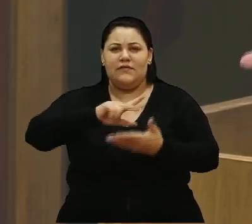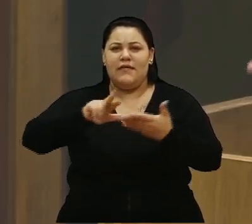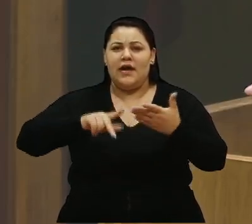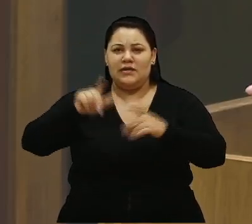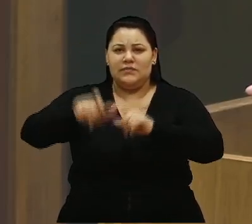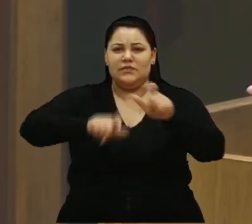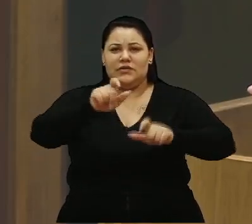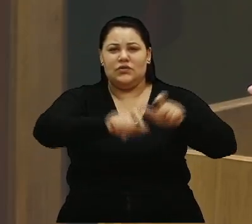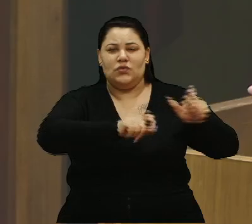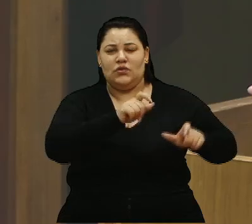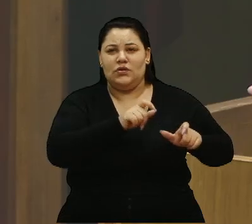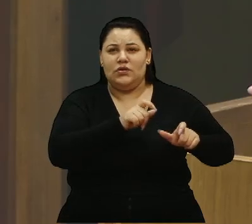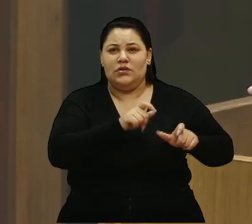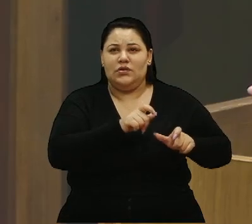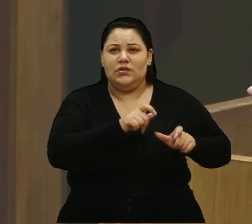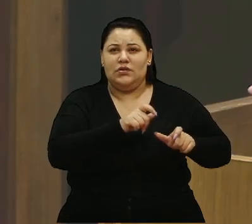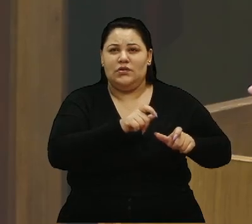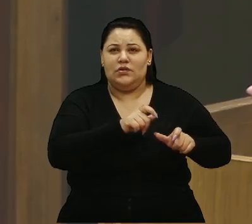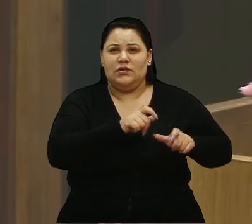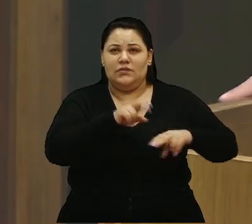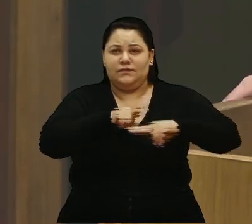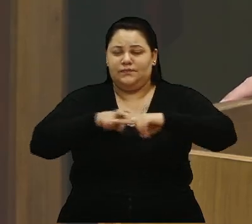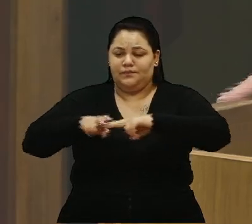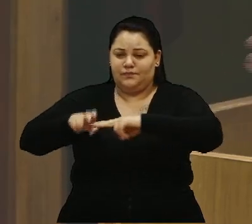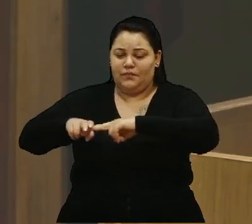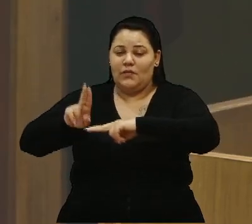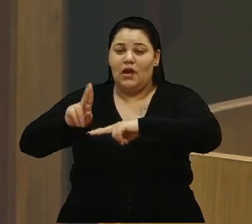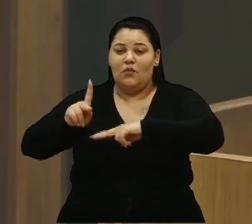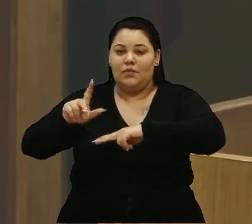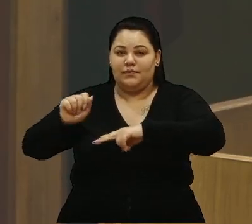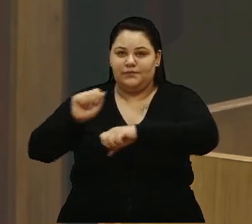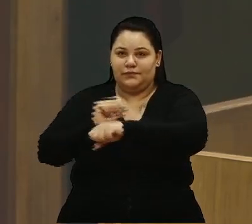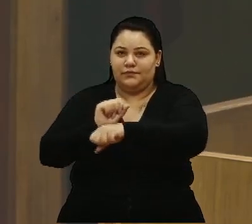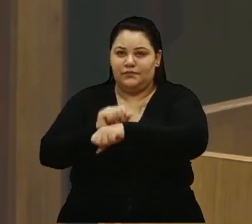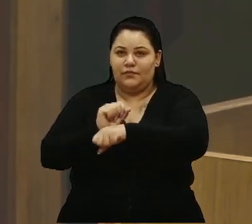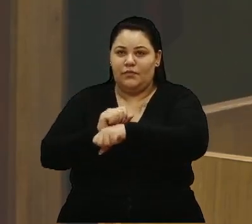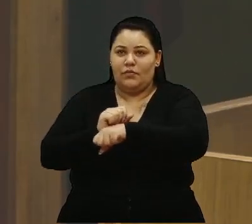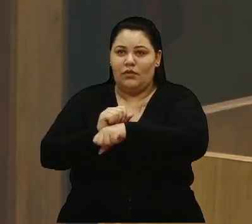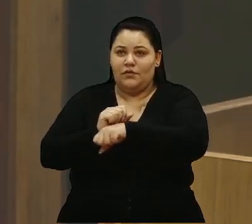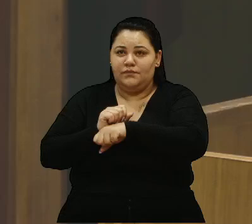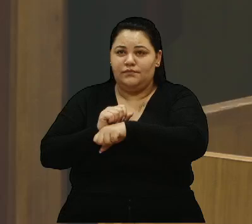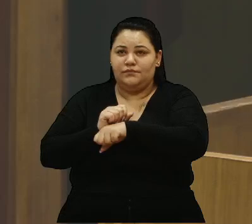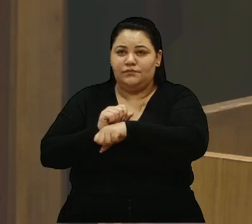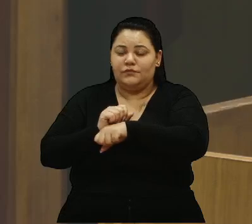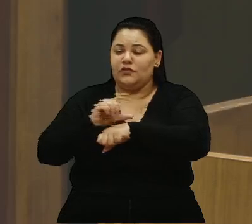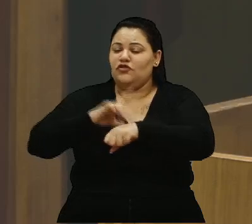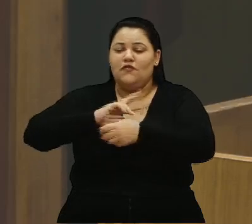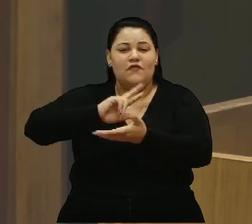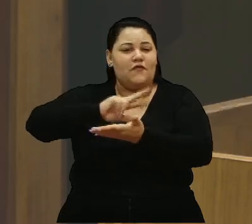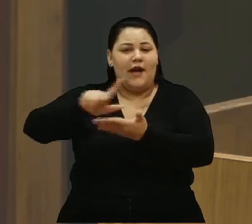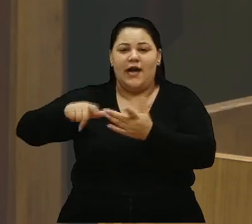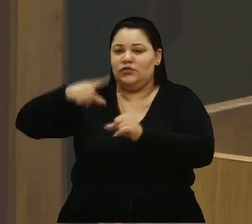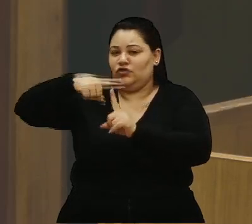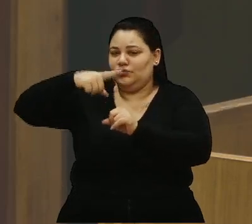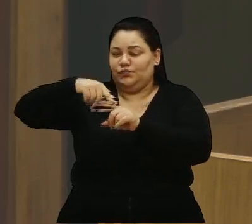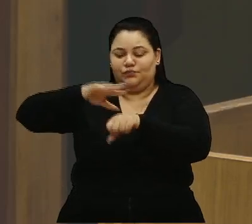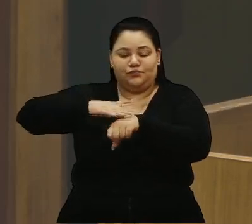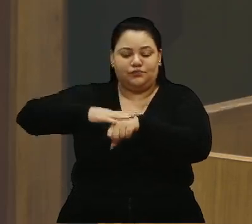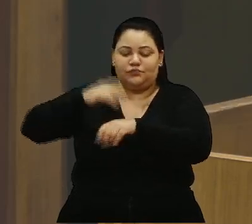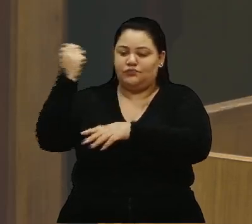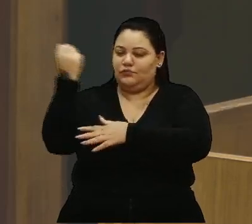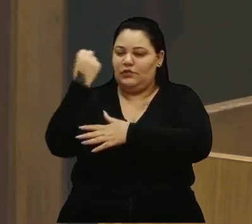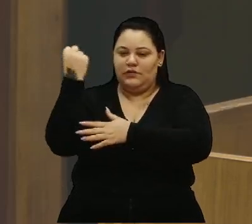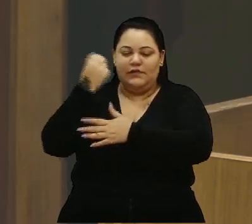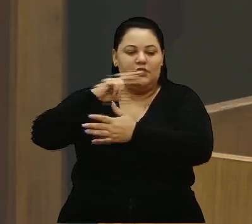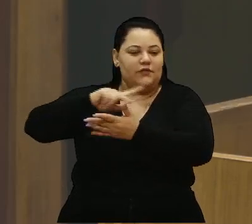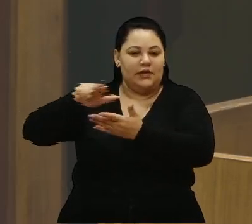sentadas na UPA aguardando leito. Várias pessoas. De graus diferentes de complexidade ali, enfim, mas